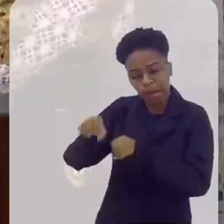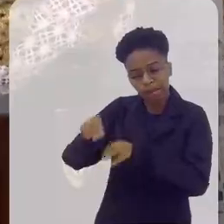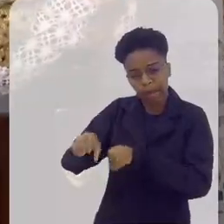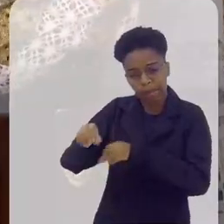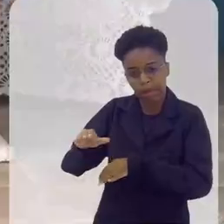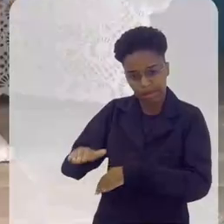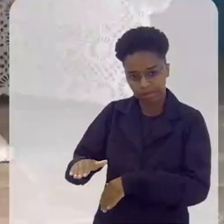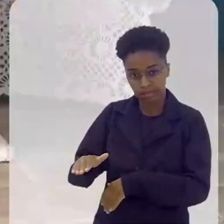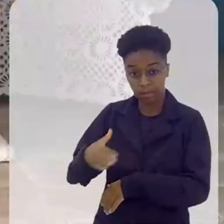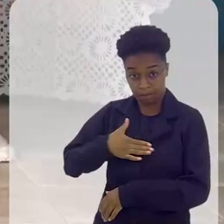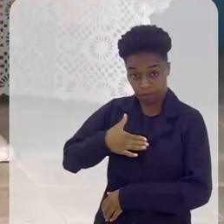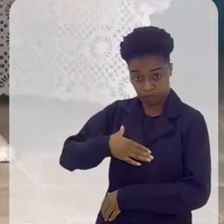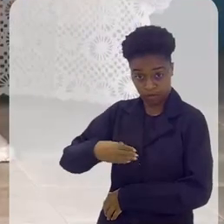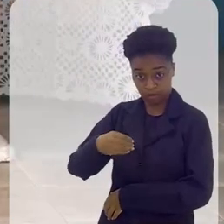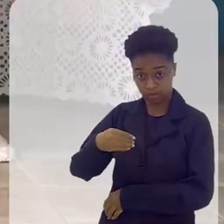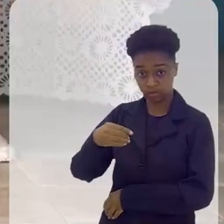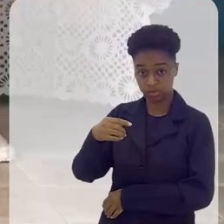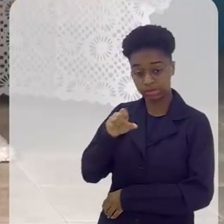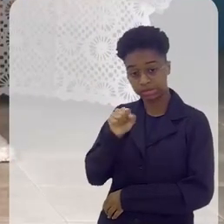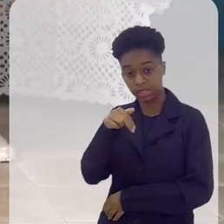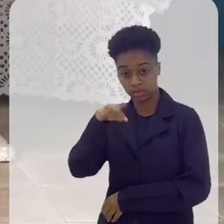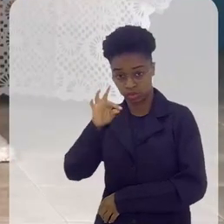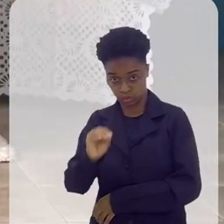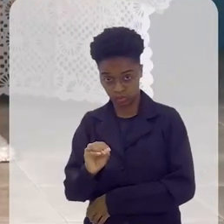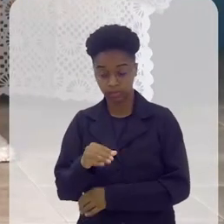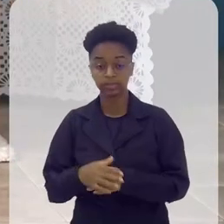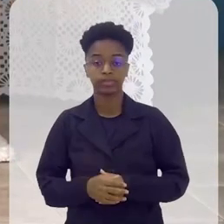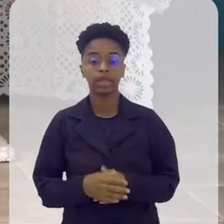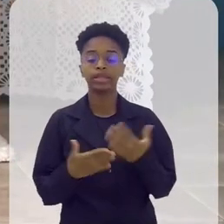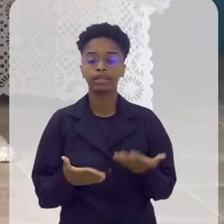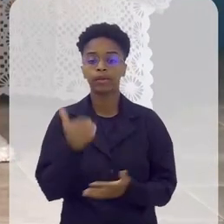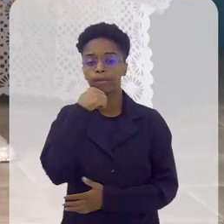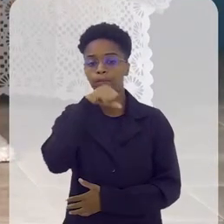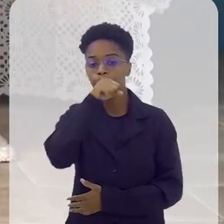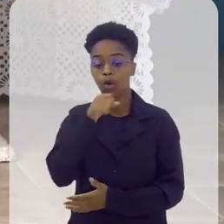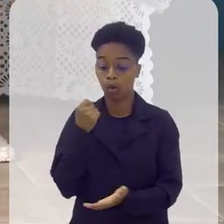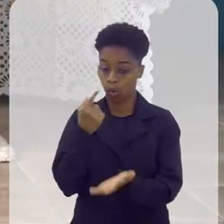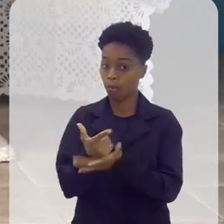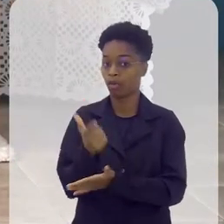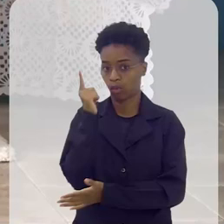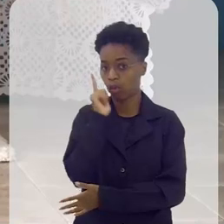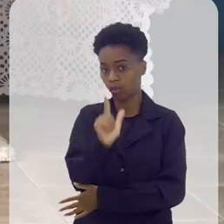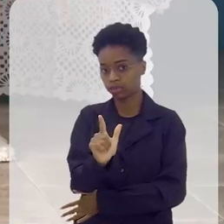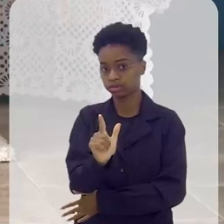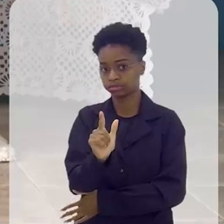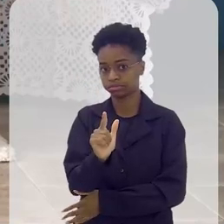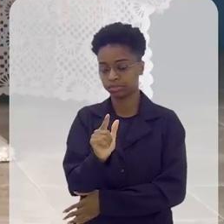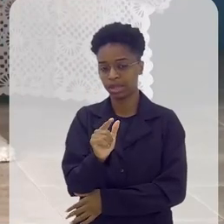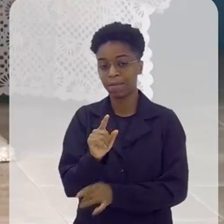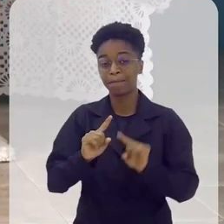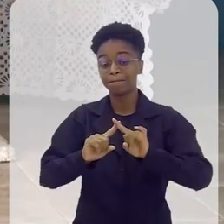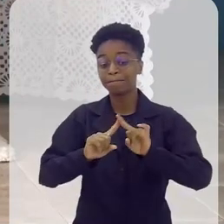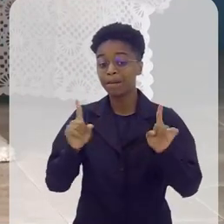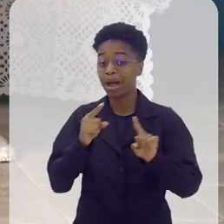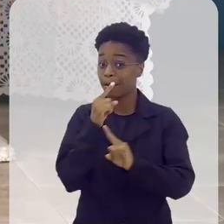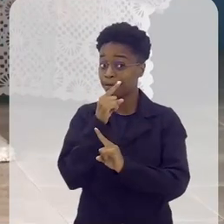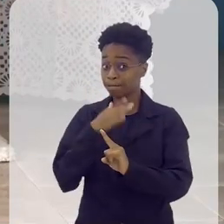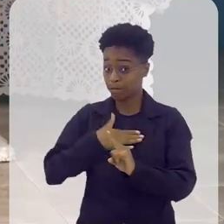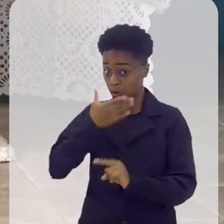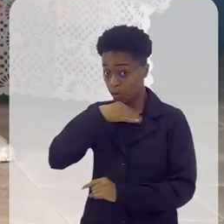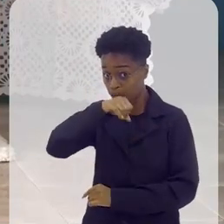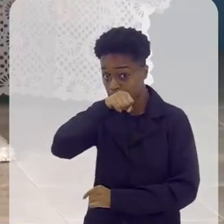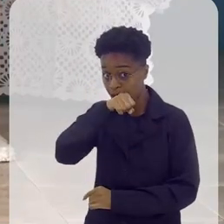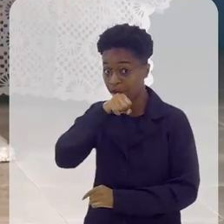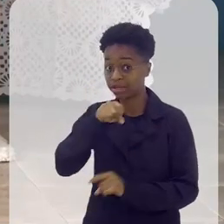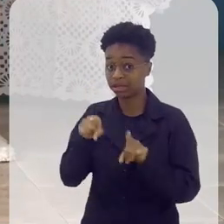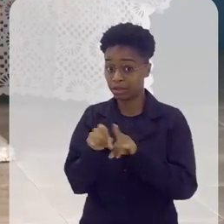filhos de santo. Muito bem, mamãe consegue comprar a casa. Ela foi proibida, literalmente, pelo